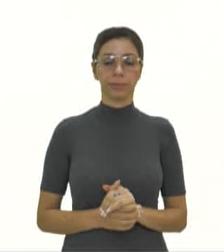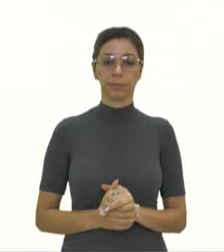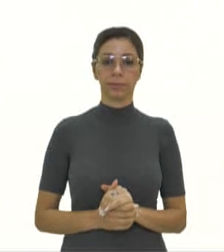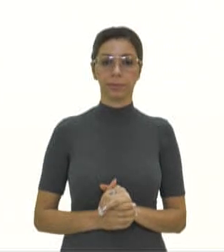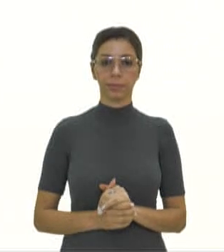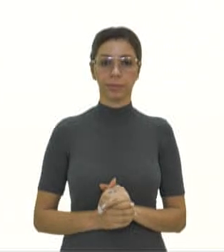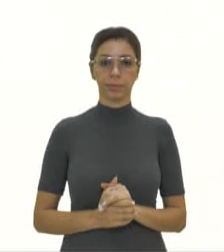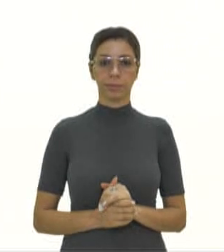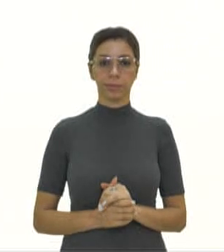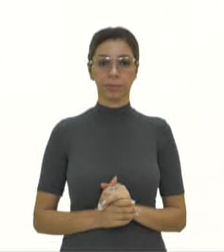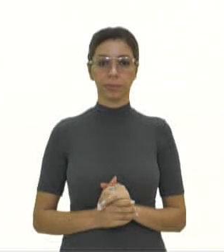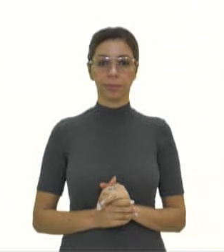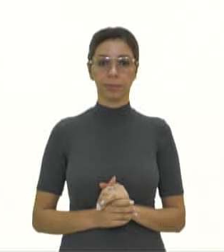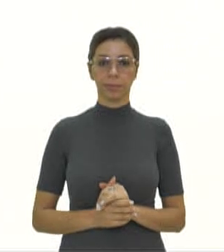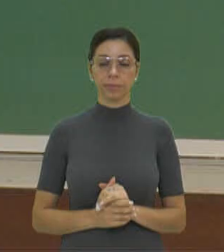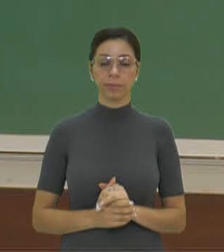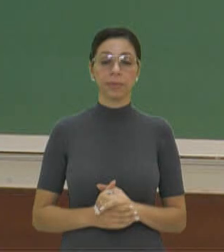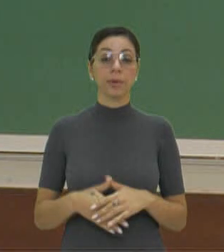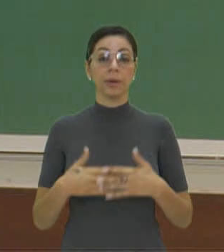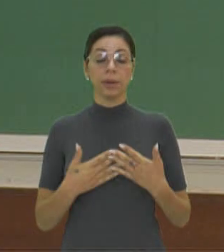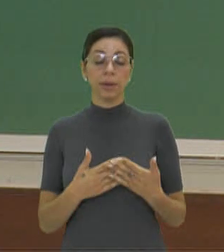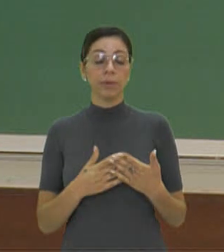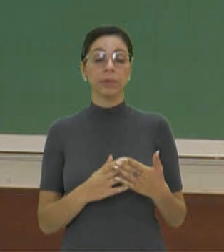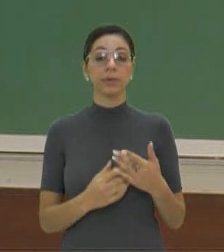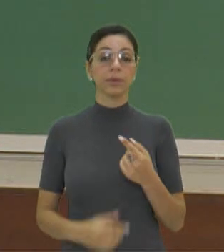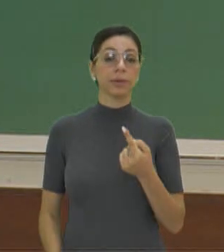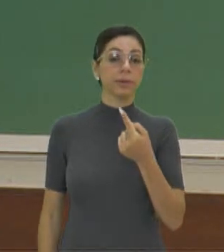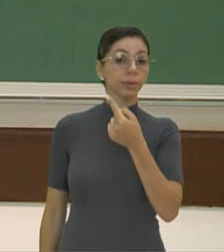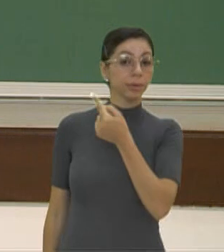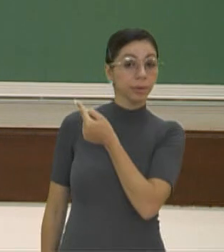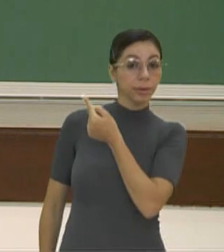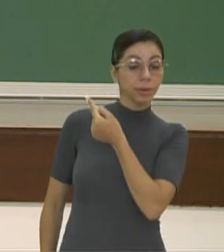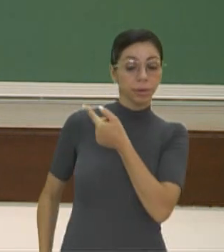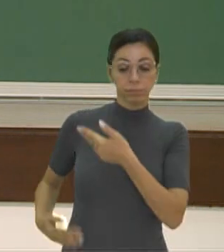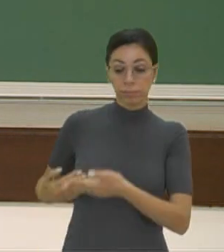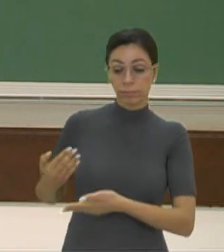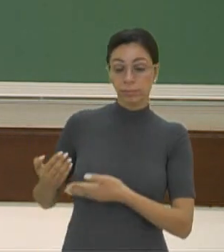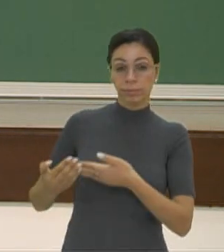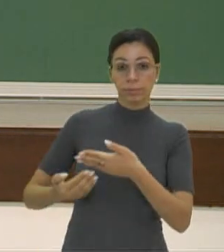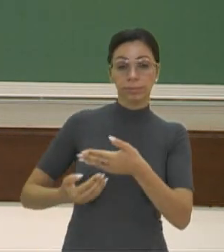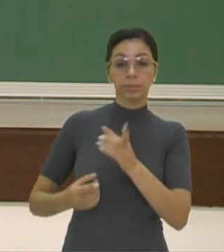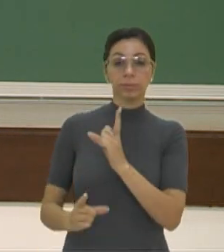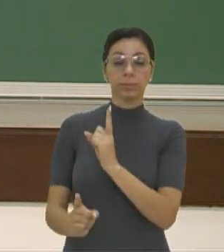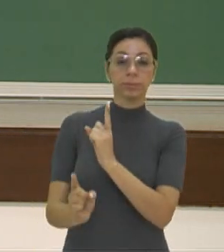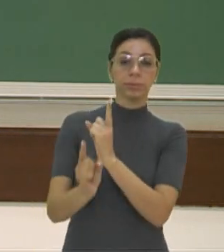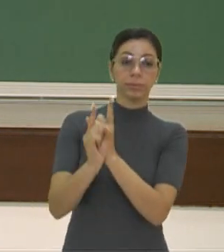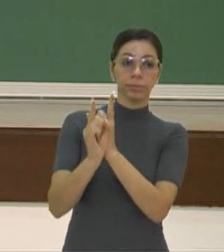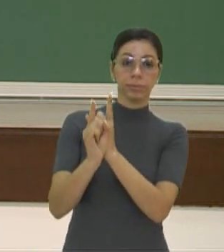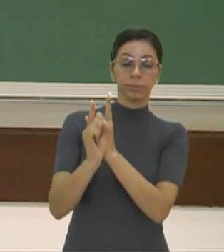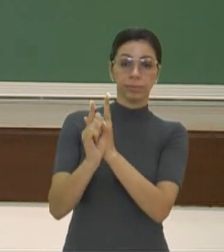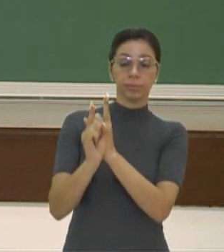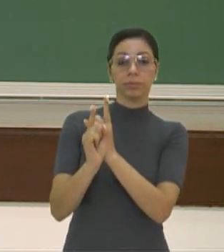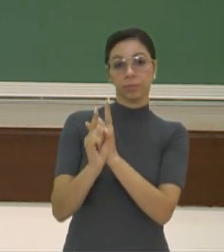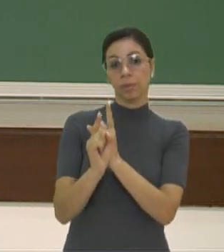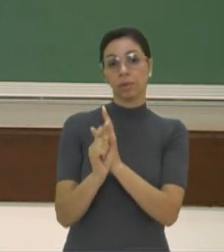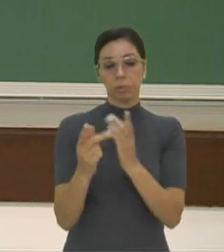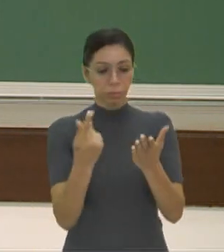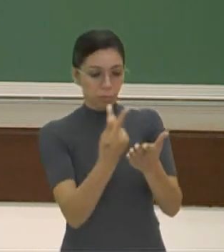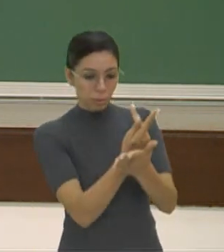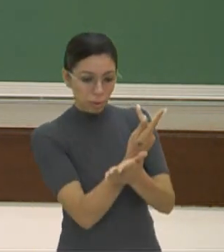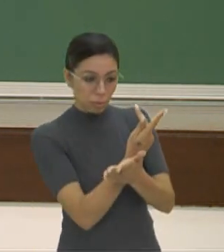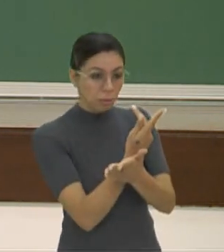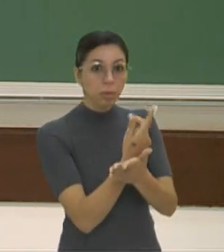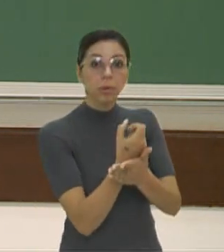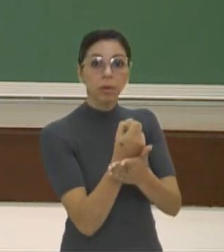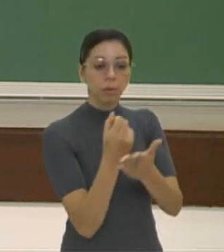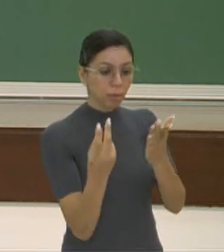had any application. Então vejam que aqui foi nessa desenvoltura, ele encontrou, através de um erro, que foi